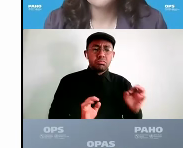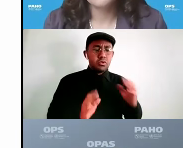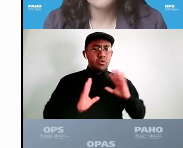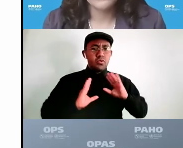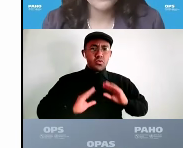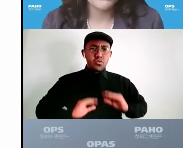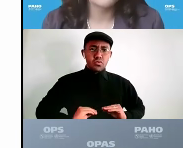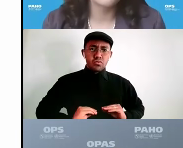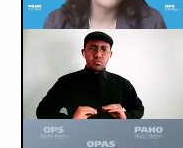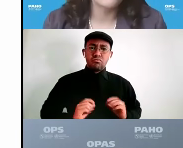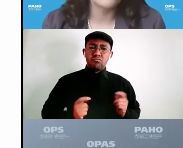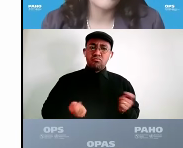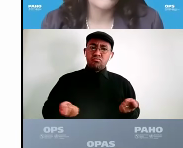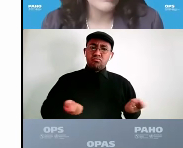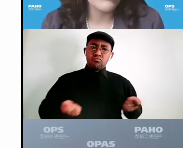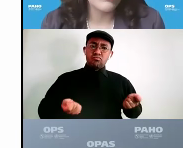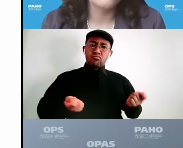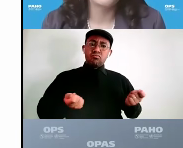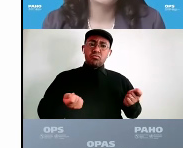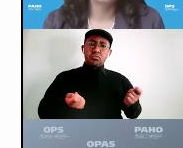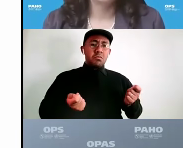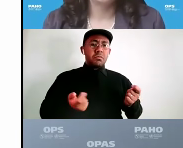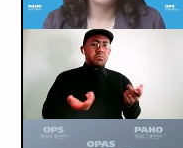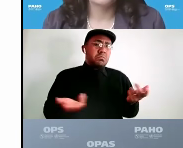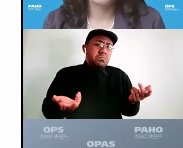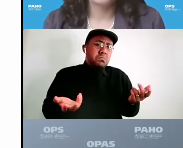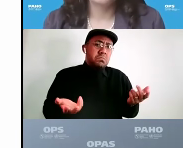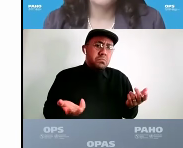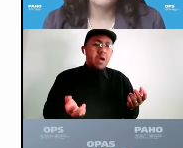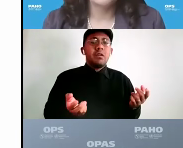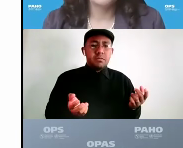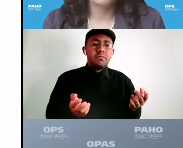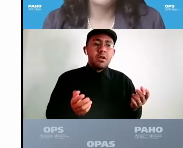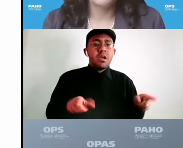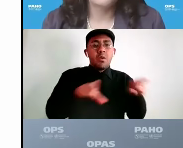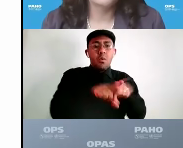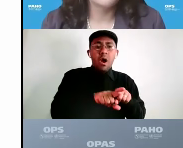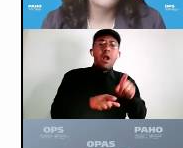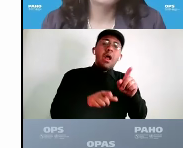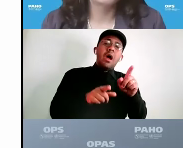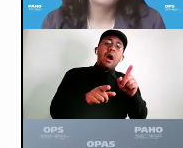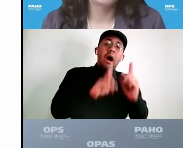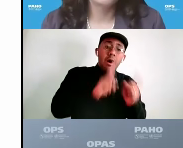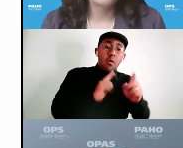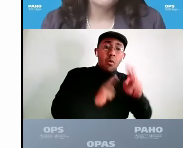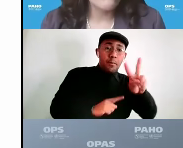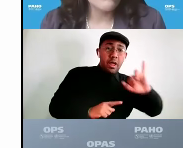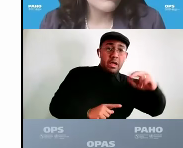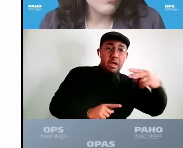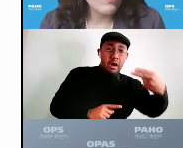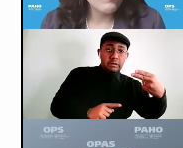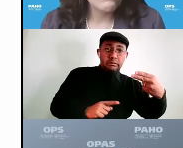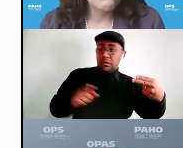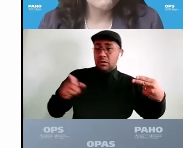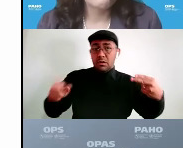no estado de supressão lógica, então não temos uma grande evidência de que ter HIV